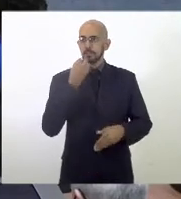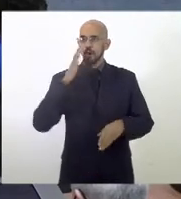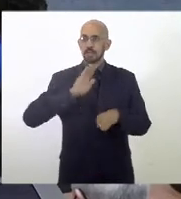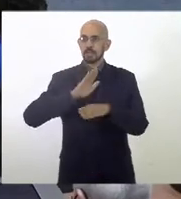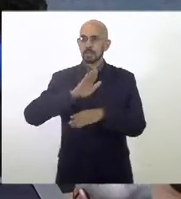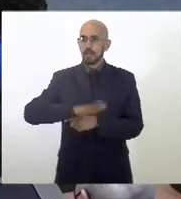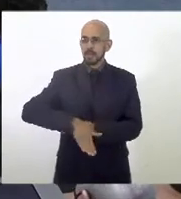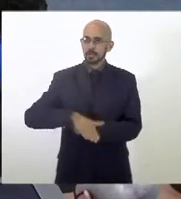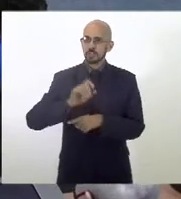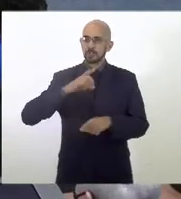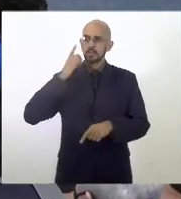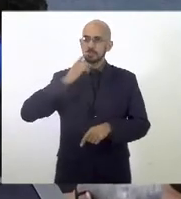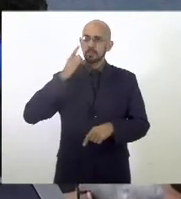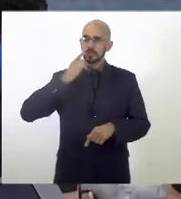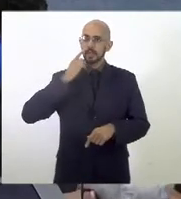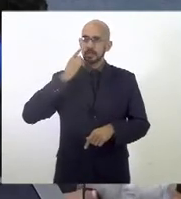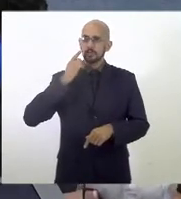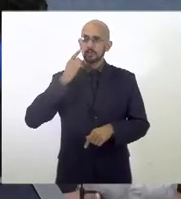tarde.